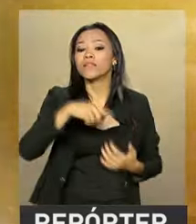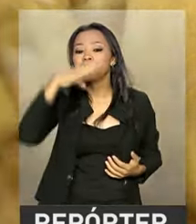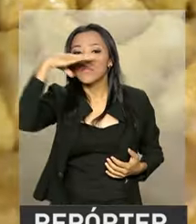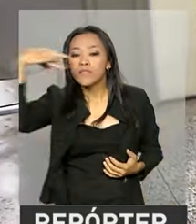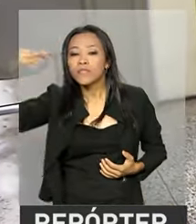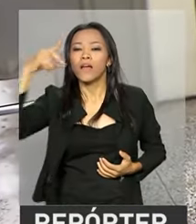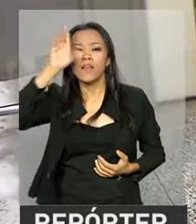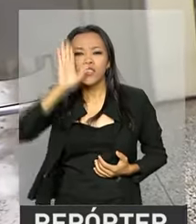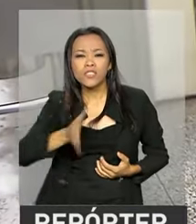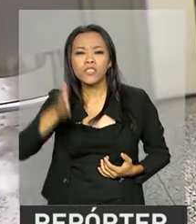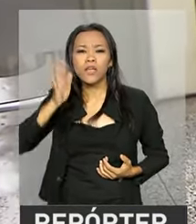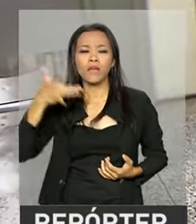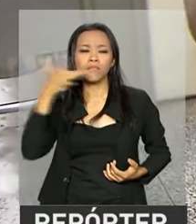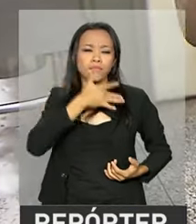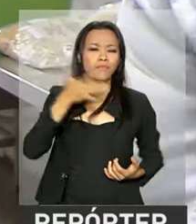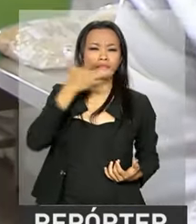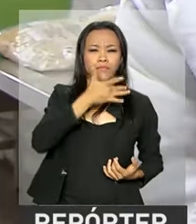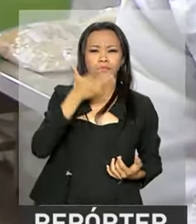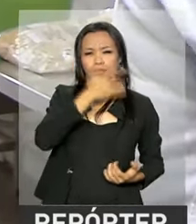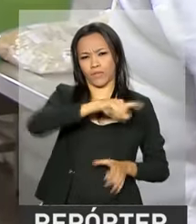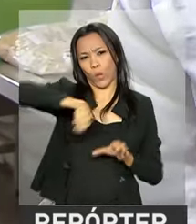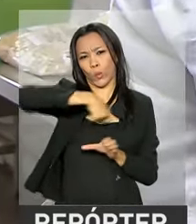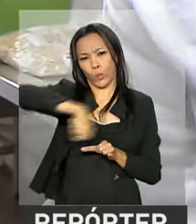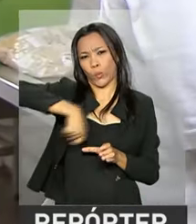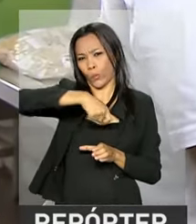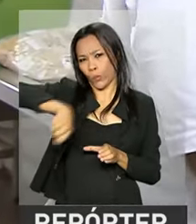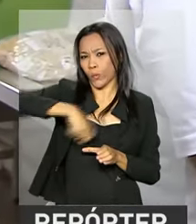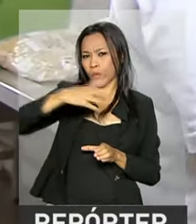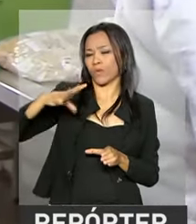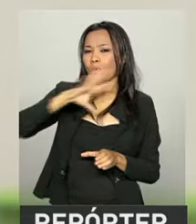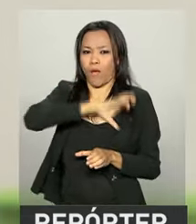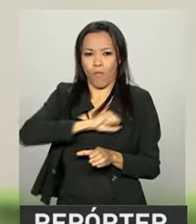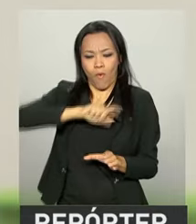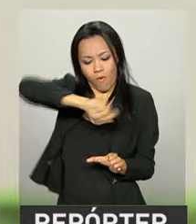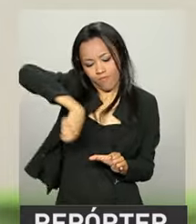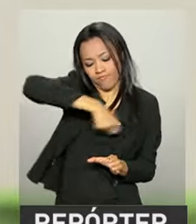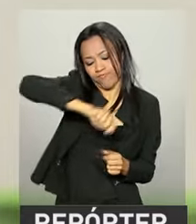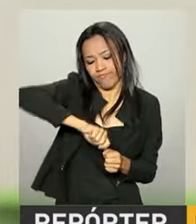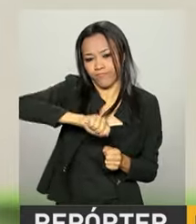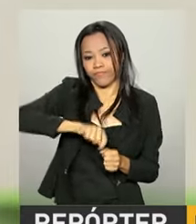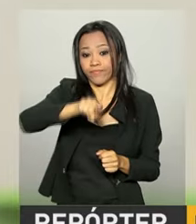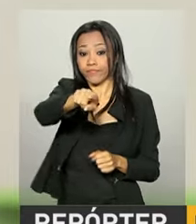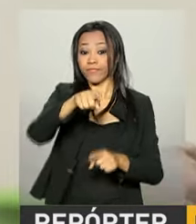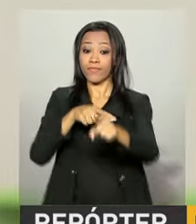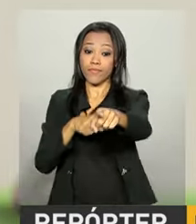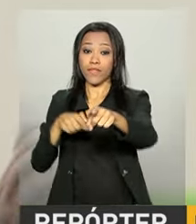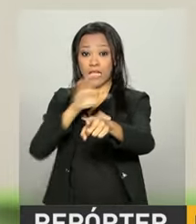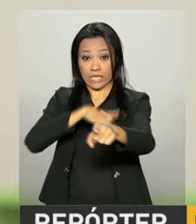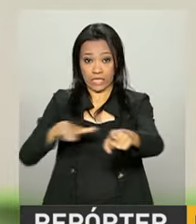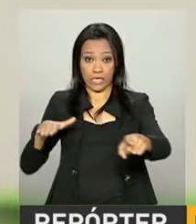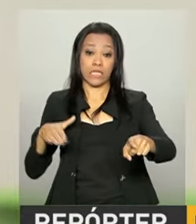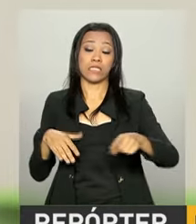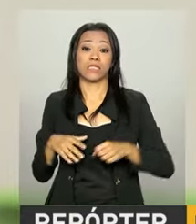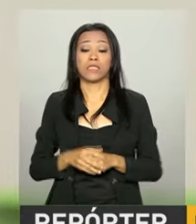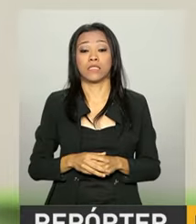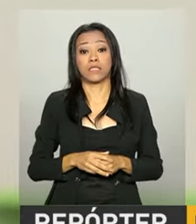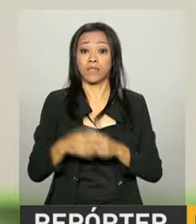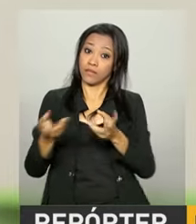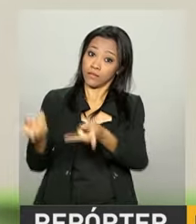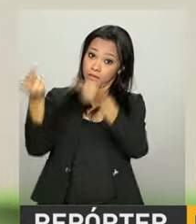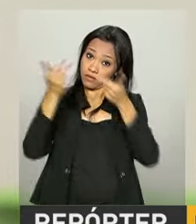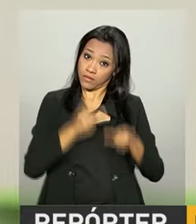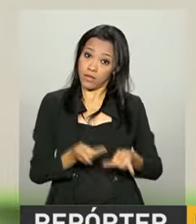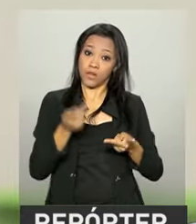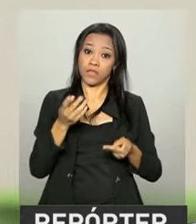já antecipa o sabor da comida preparada com muito carinho. Muitas vezes as crianças traz lanche